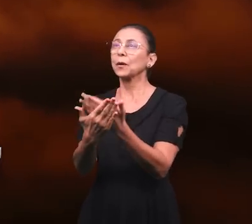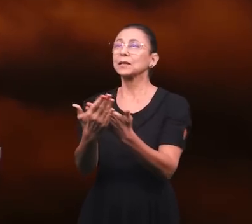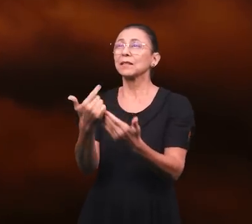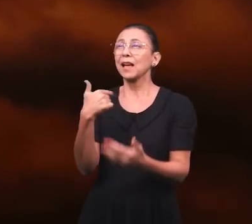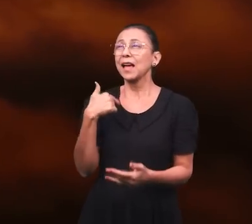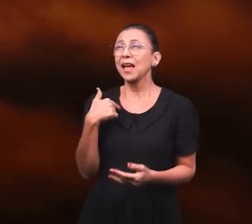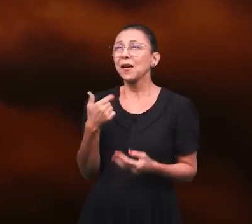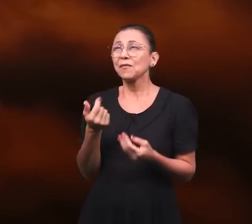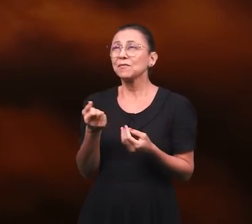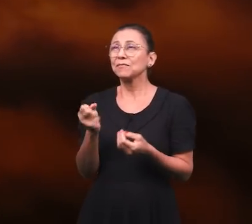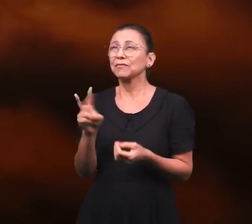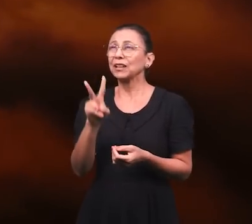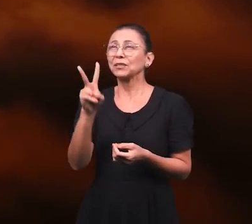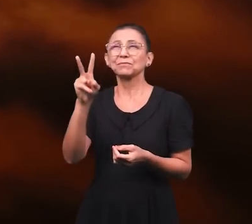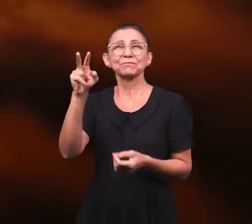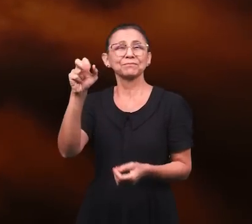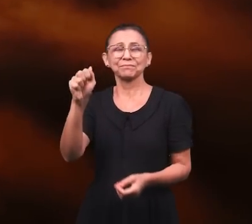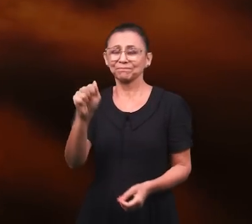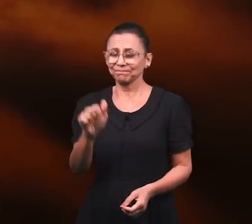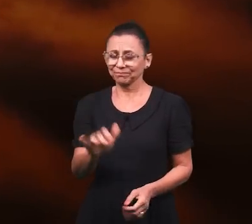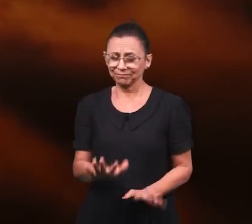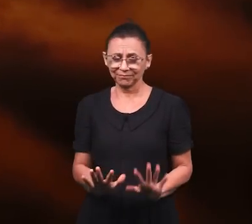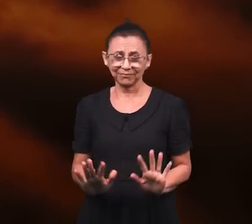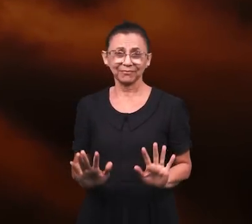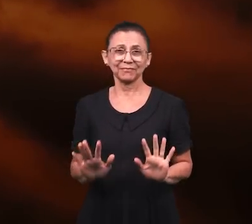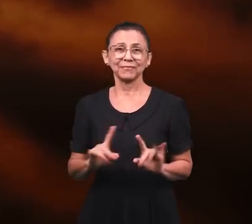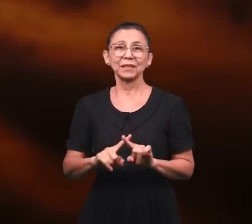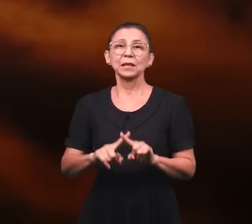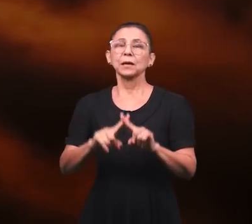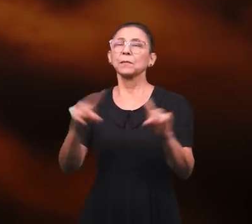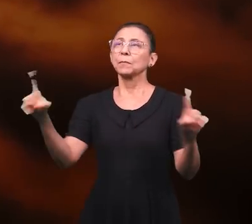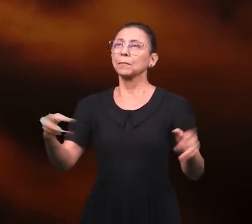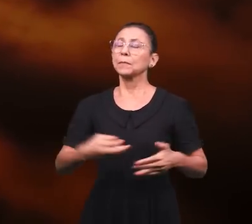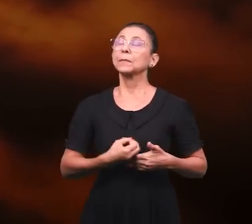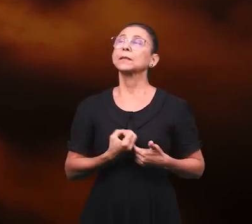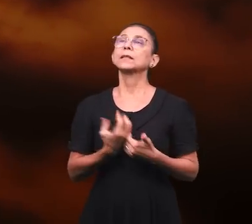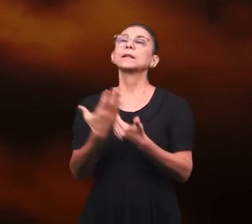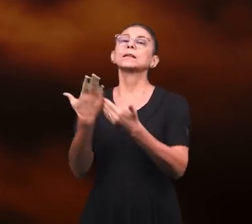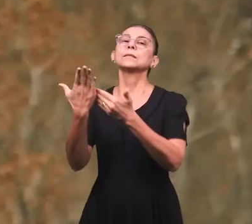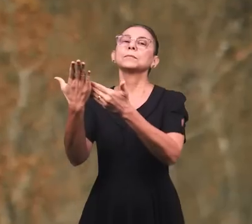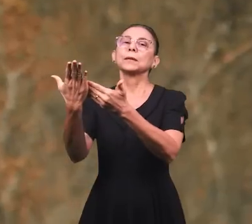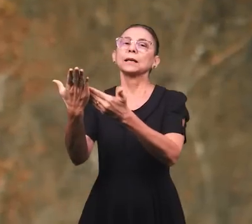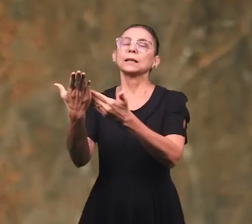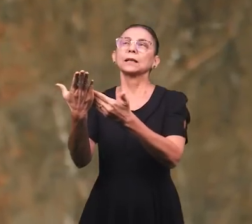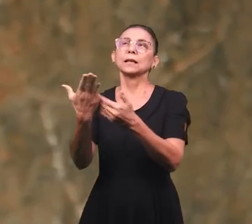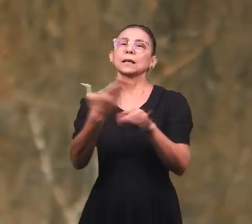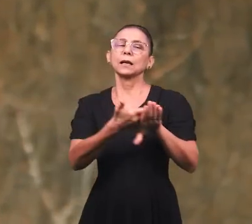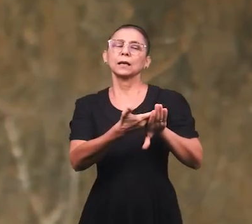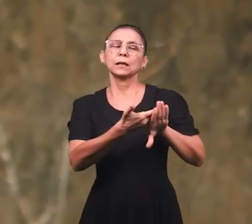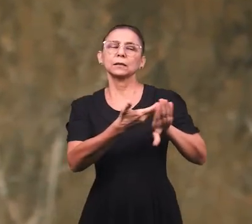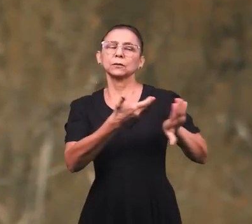teu, sem valor, mas teu Senhor,